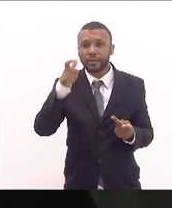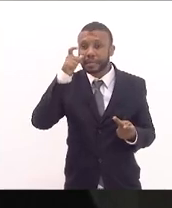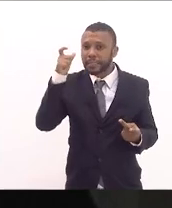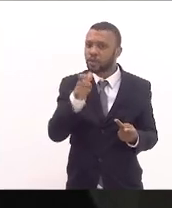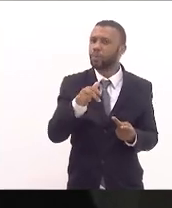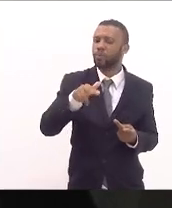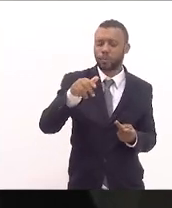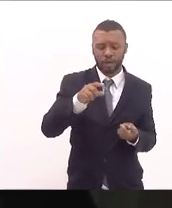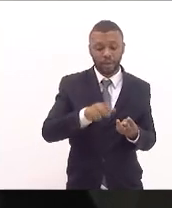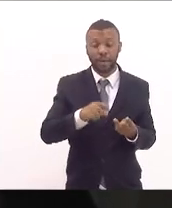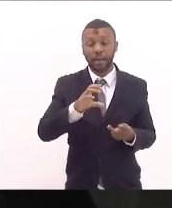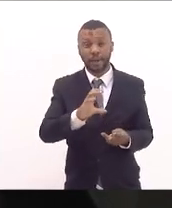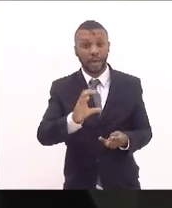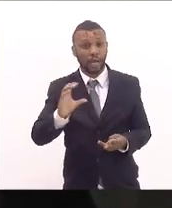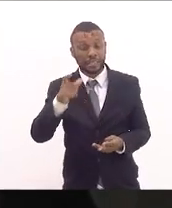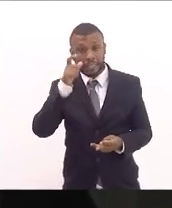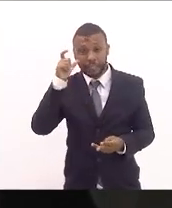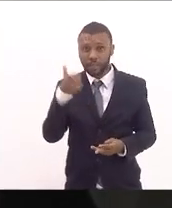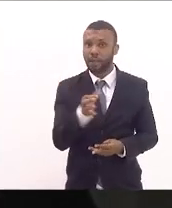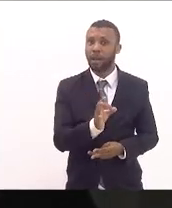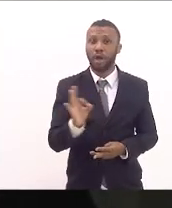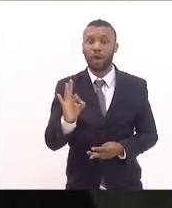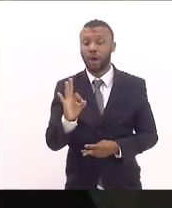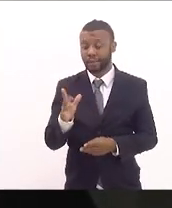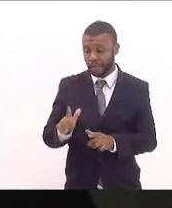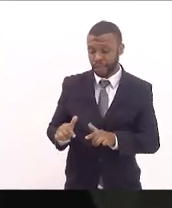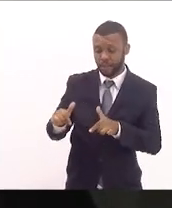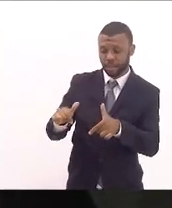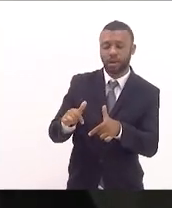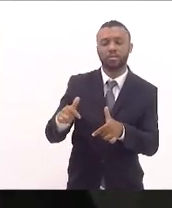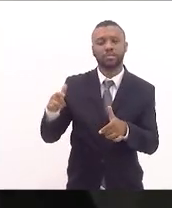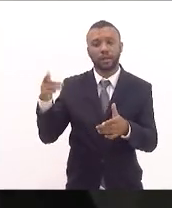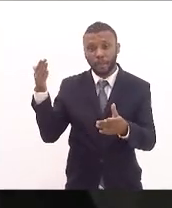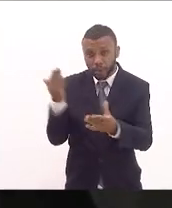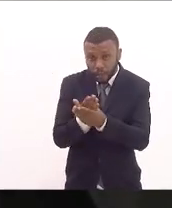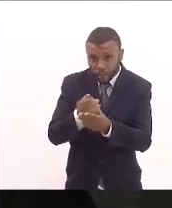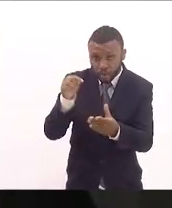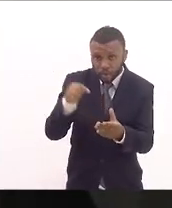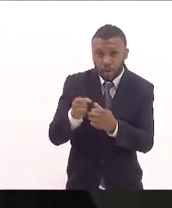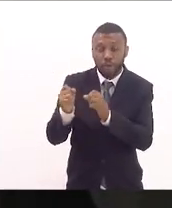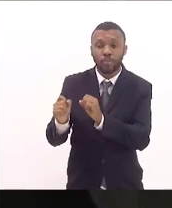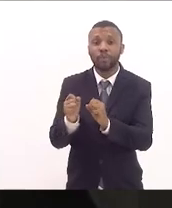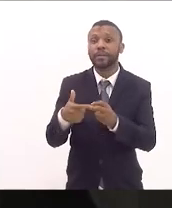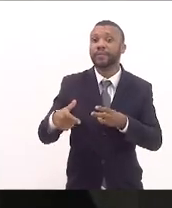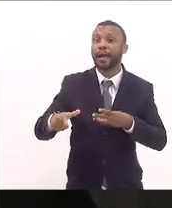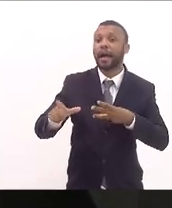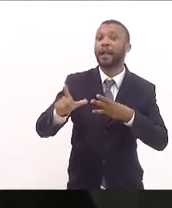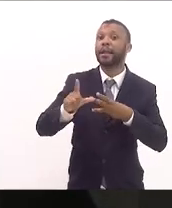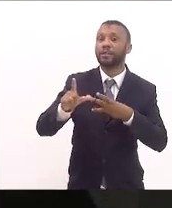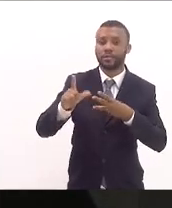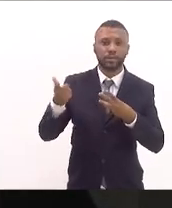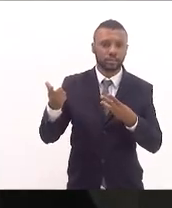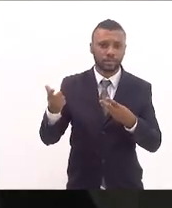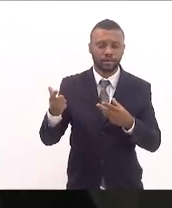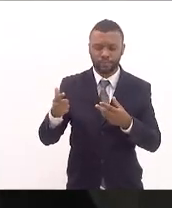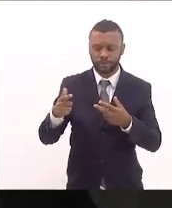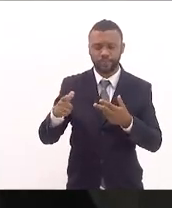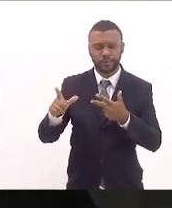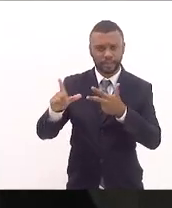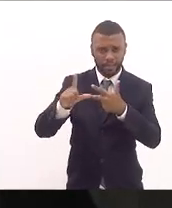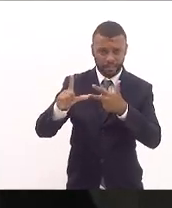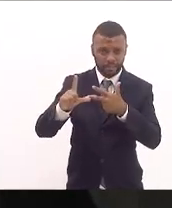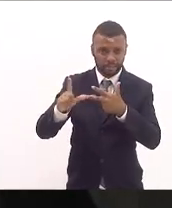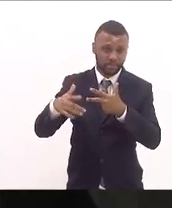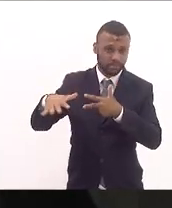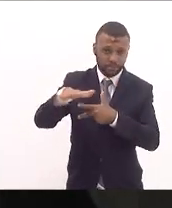interessou essa iniciativa está partido do Poder Legislativo e é muito importante entender como que esta dívida foi formada quais são